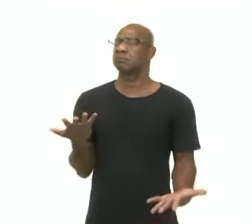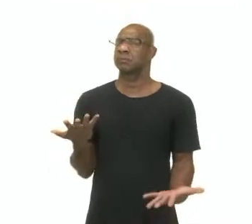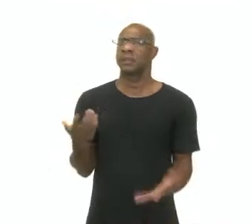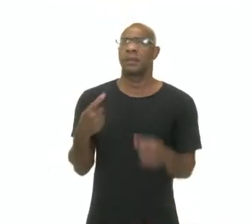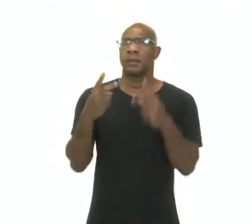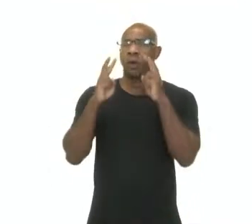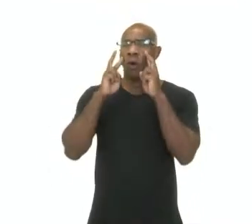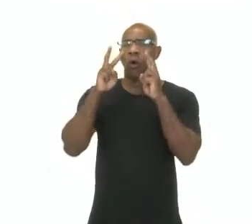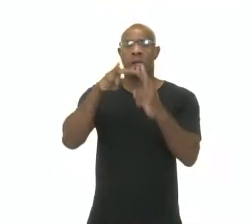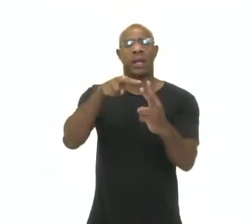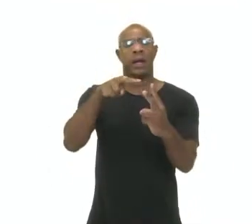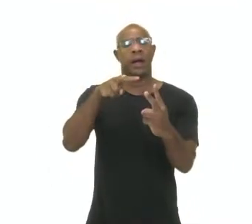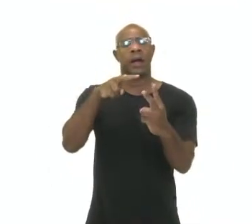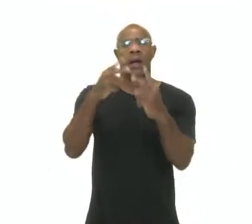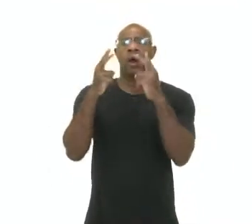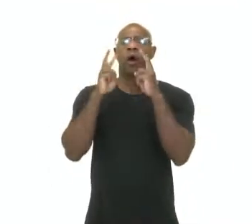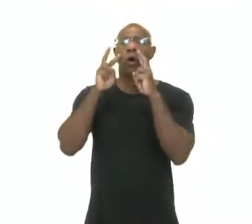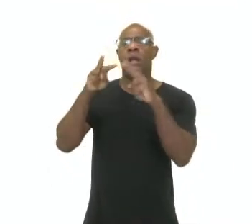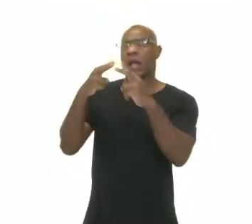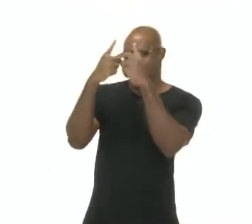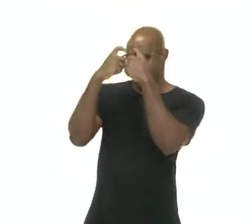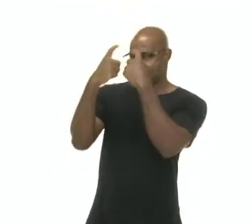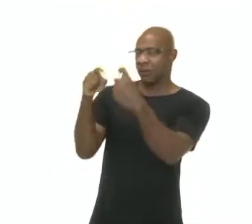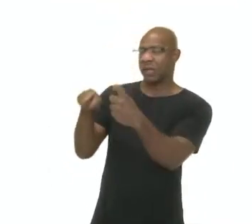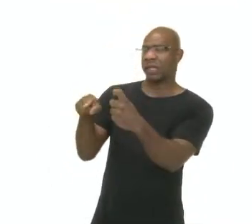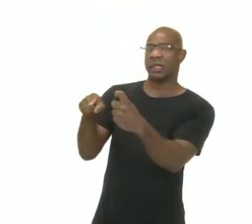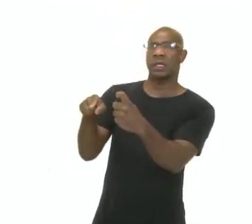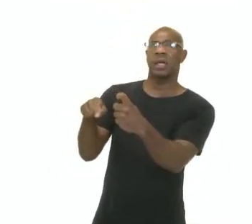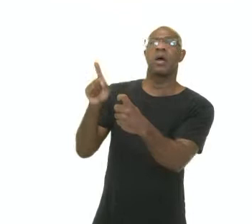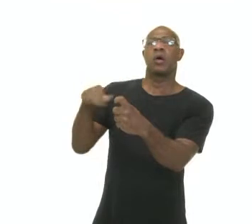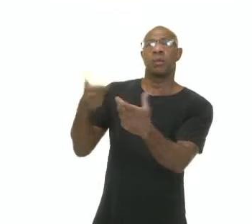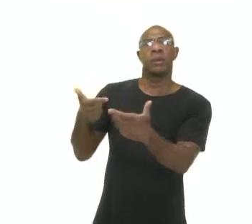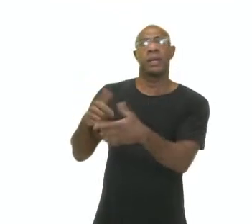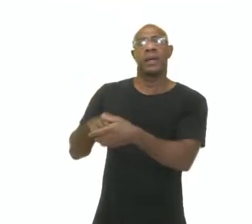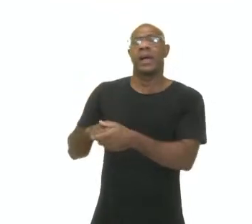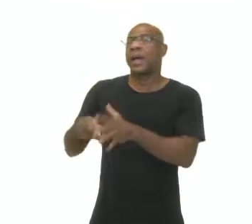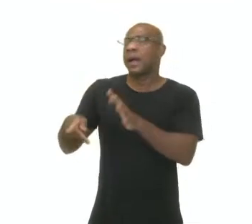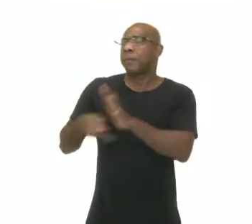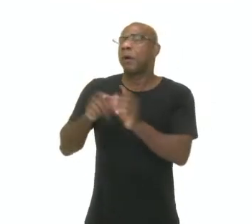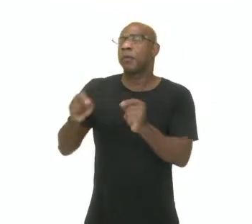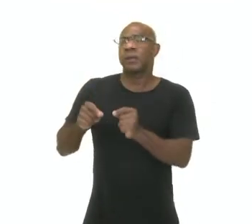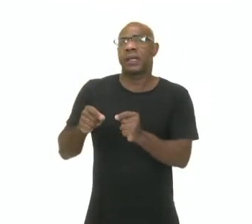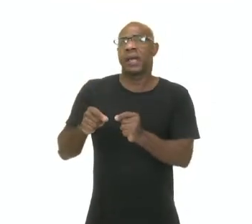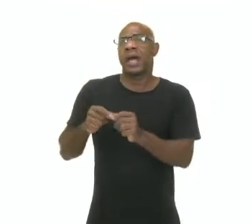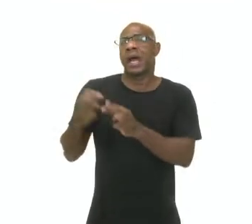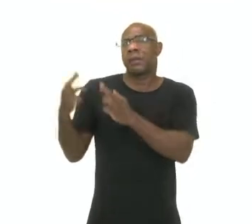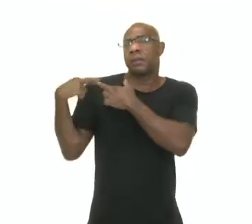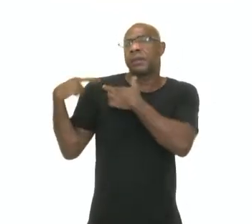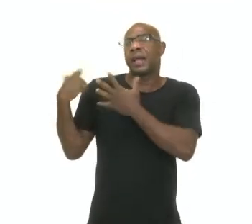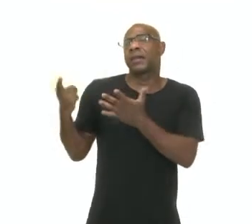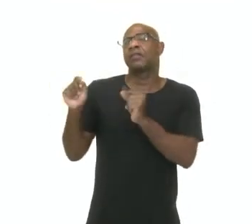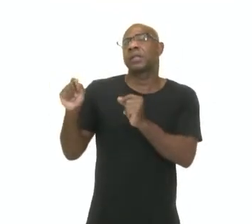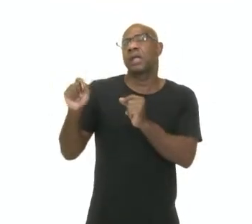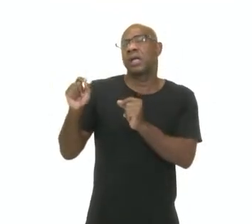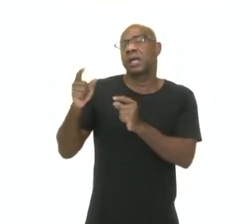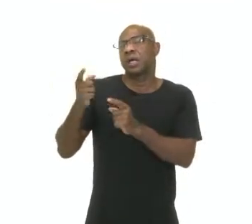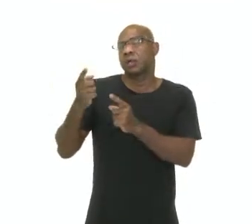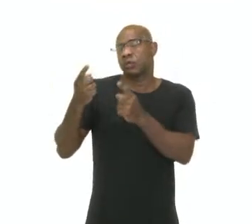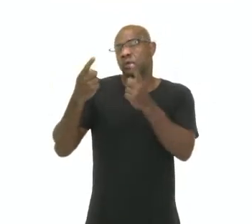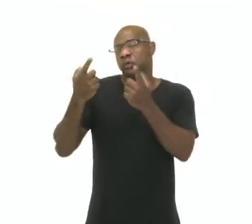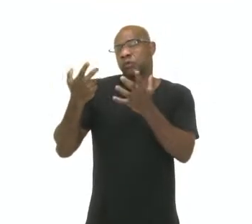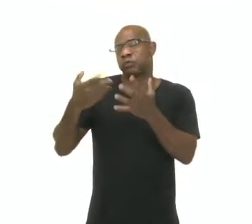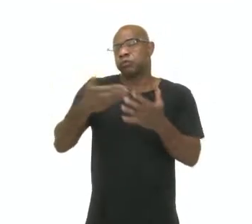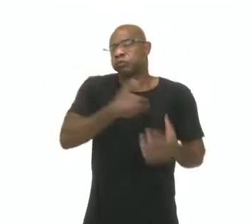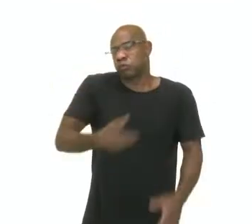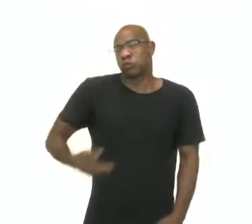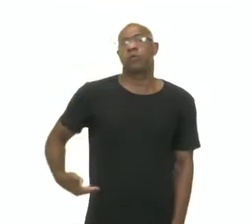Olhar a violência como instrumento do Estado faz com que não se vejam outras formas de violência que cercam